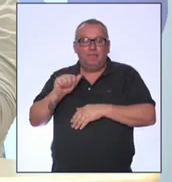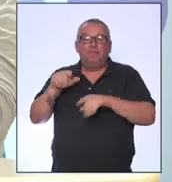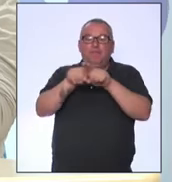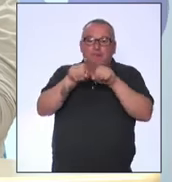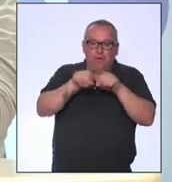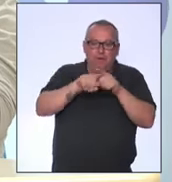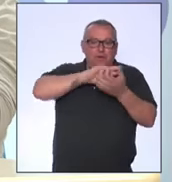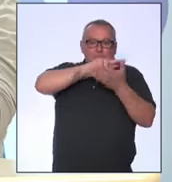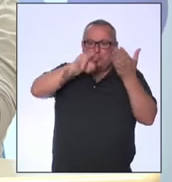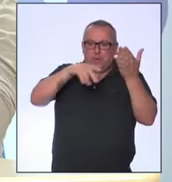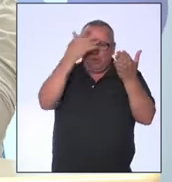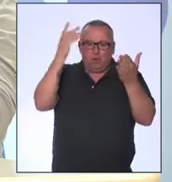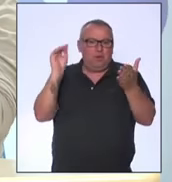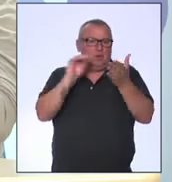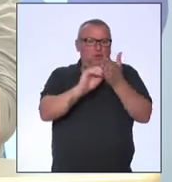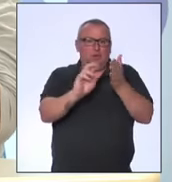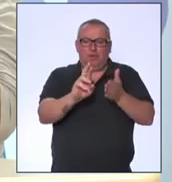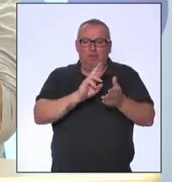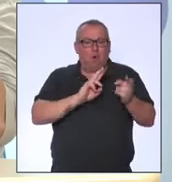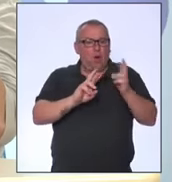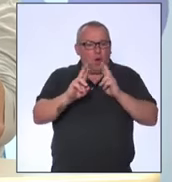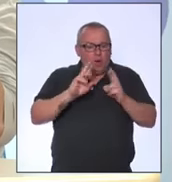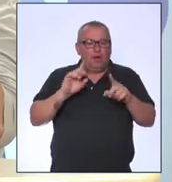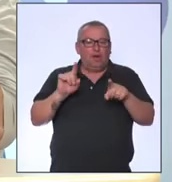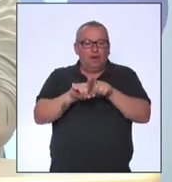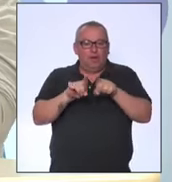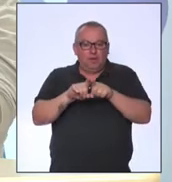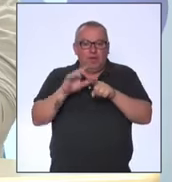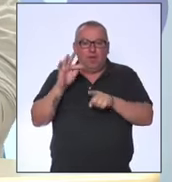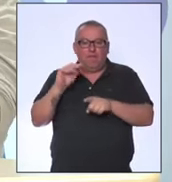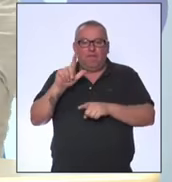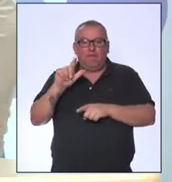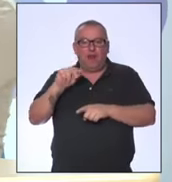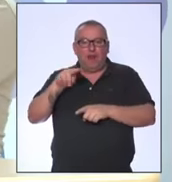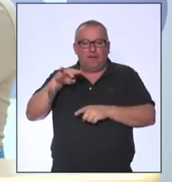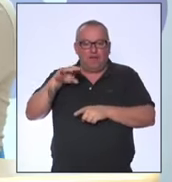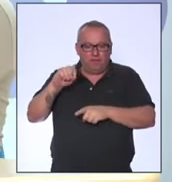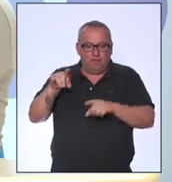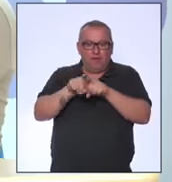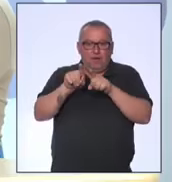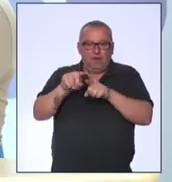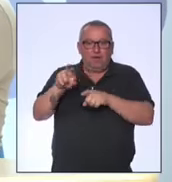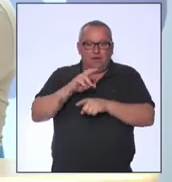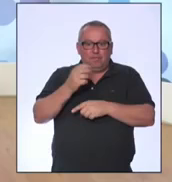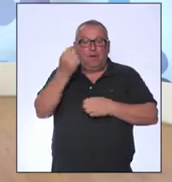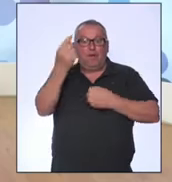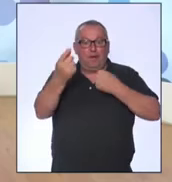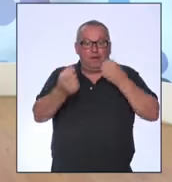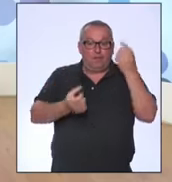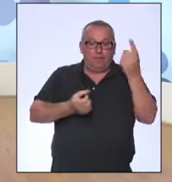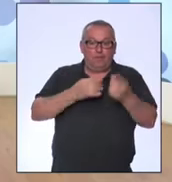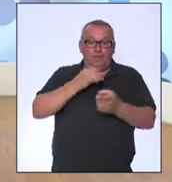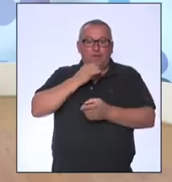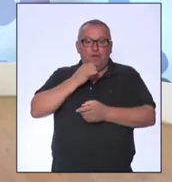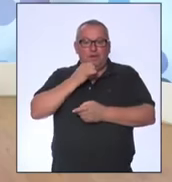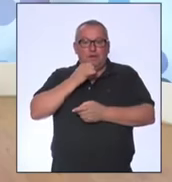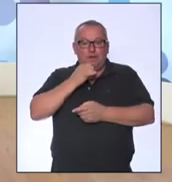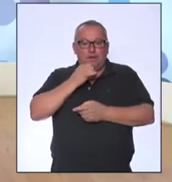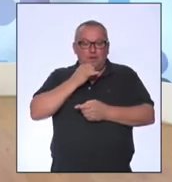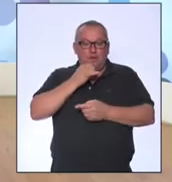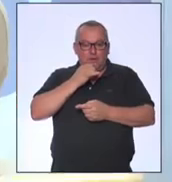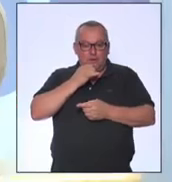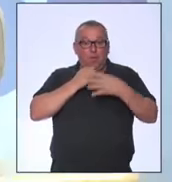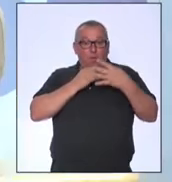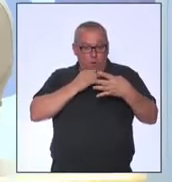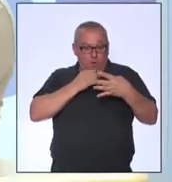Eduarda colocaram suas respostas. Também temos o Flávio, ele respondeu, professor, alguns. Ele falou, por exemplo, o 4,